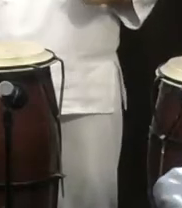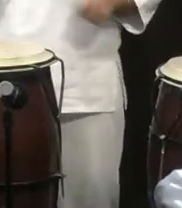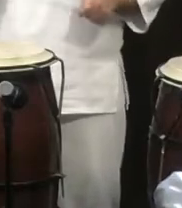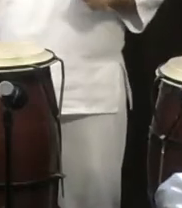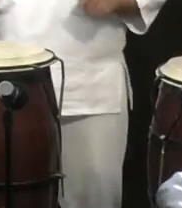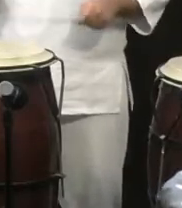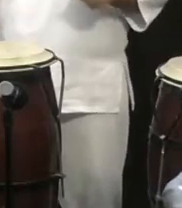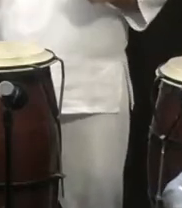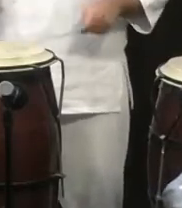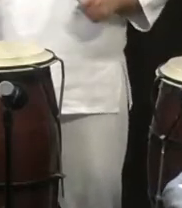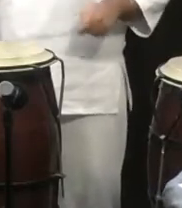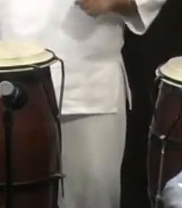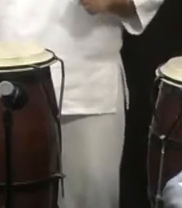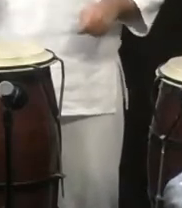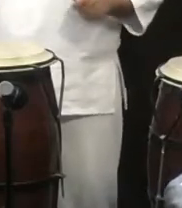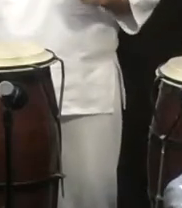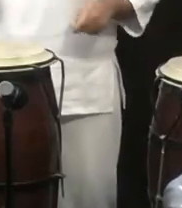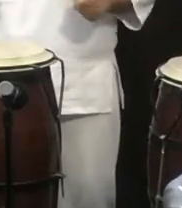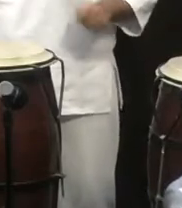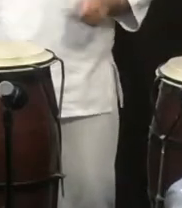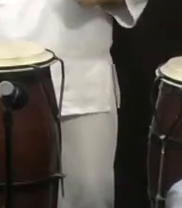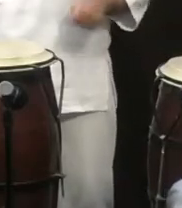E aí